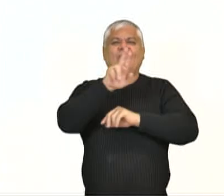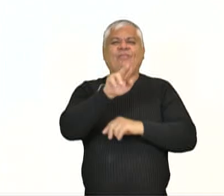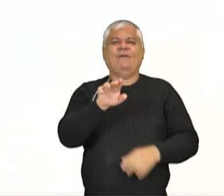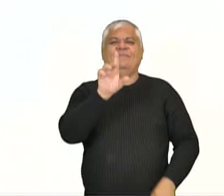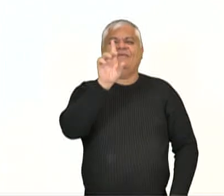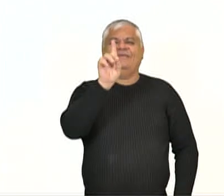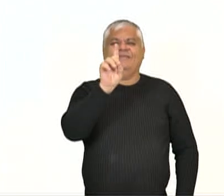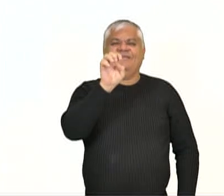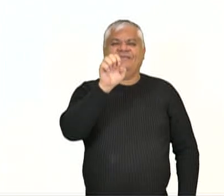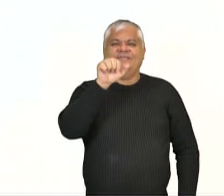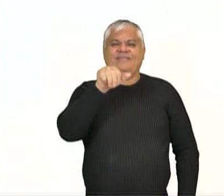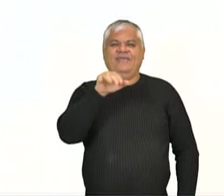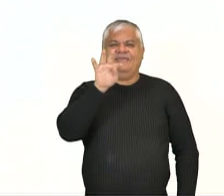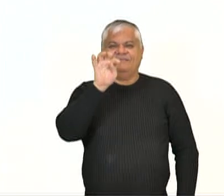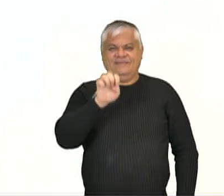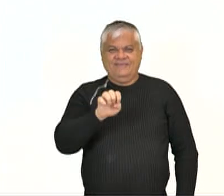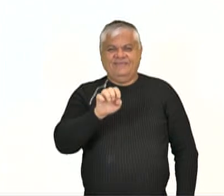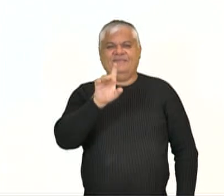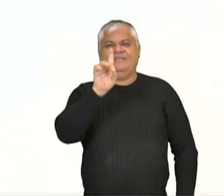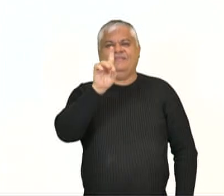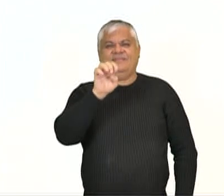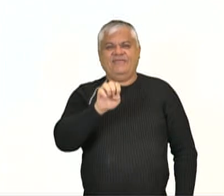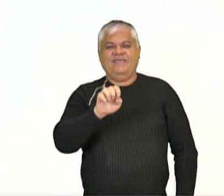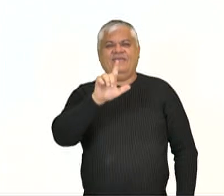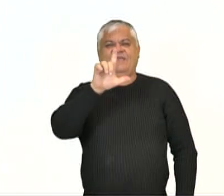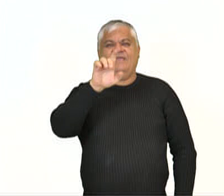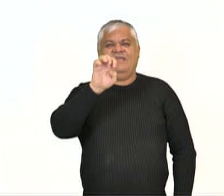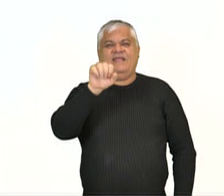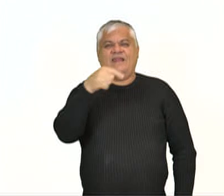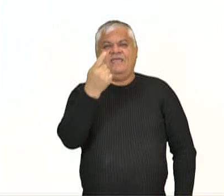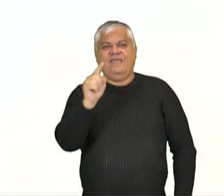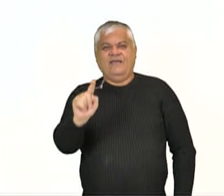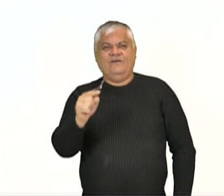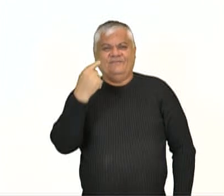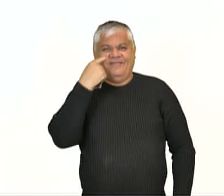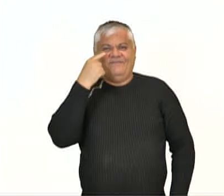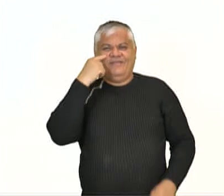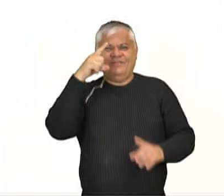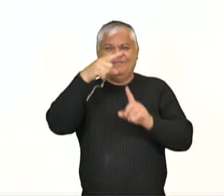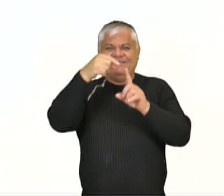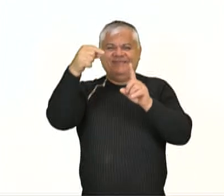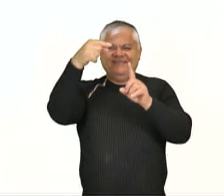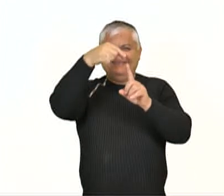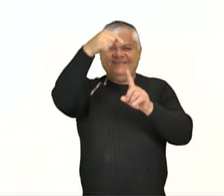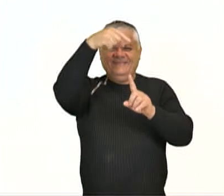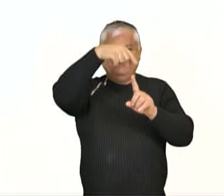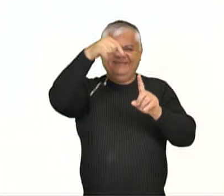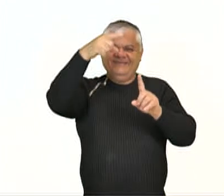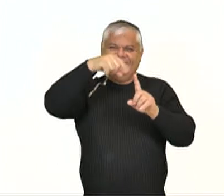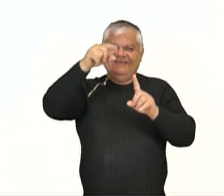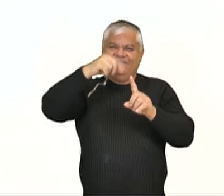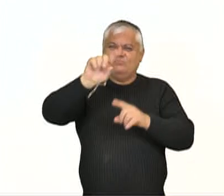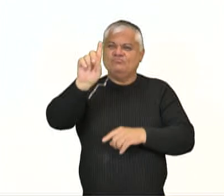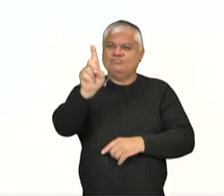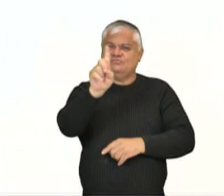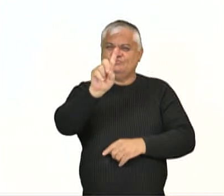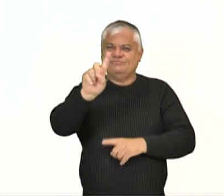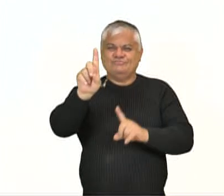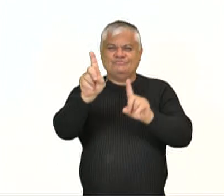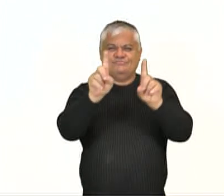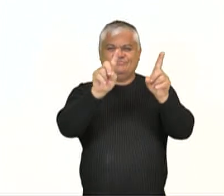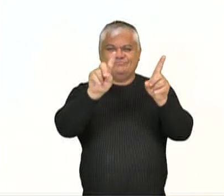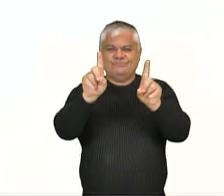linda, Parece plumas. E essas partezinhas que ficam aqui na extremidade dela em cima, essas partezinhas